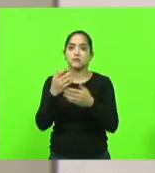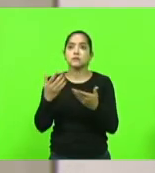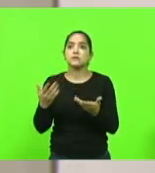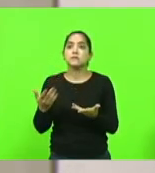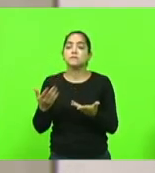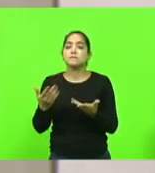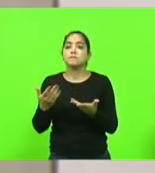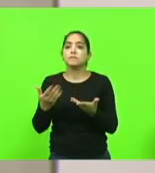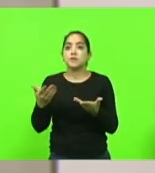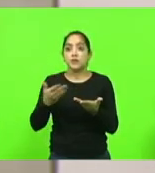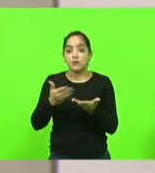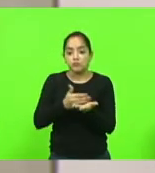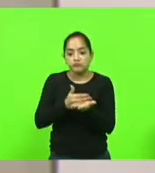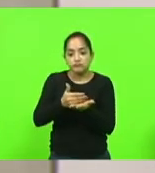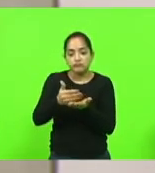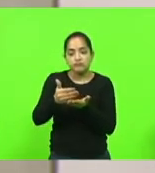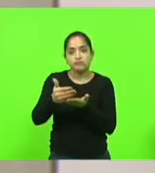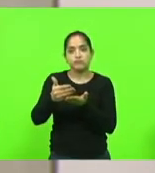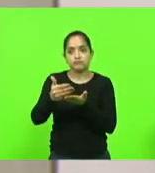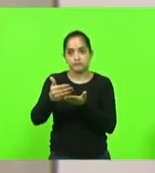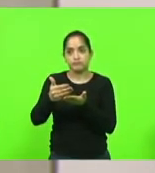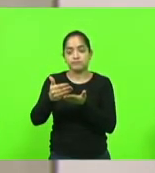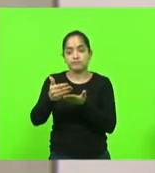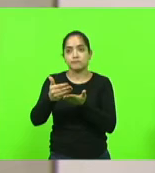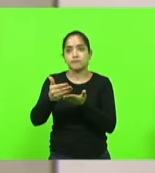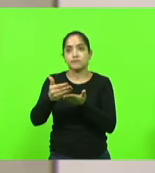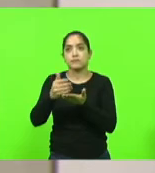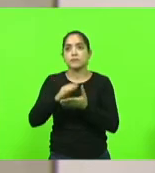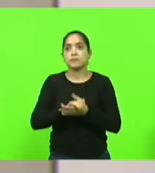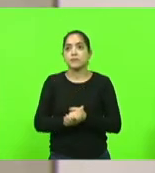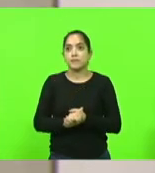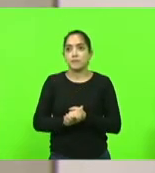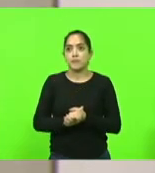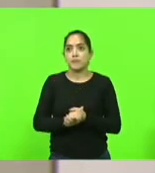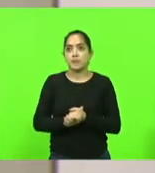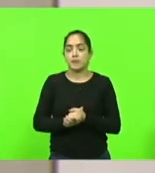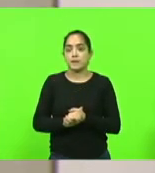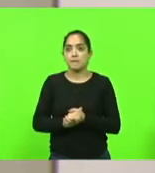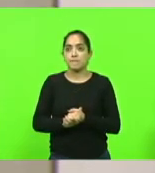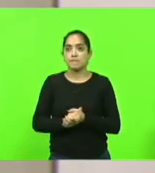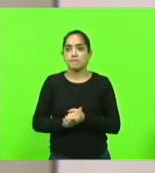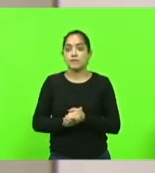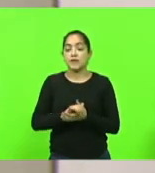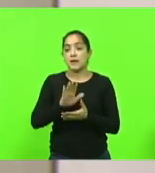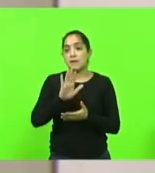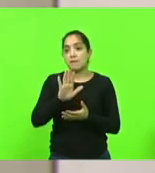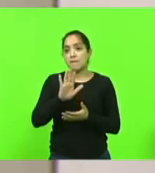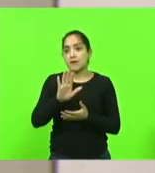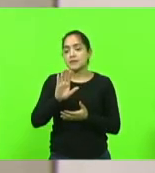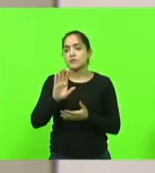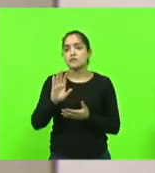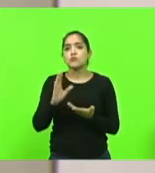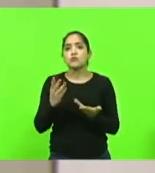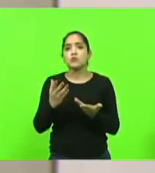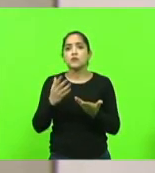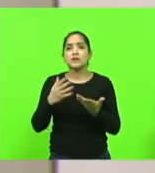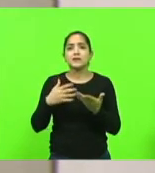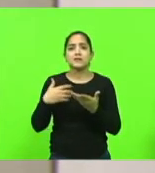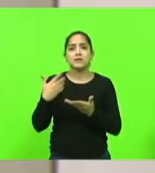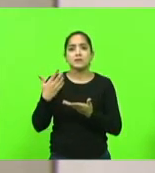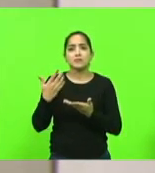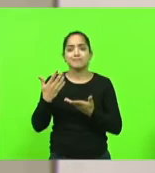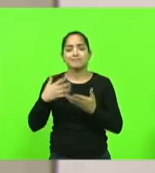do elevado no município de São José do Cedro. Mas o que é que está causando indignação de toda